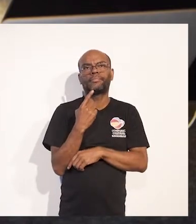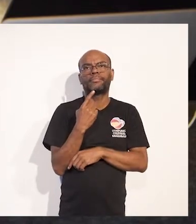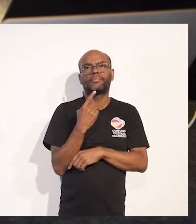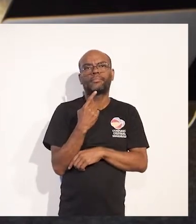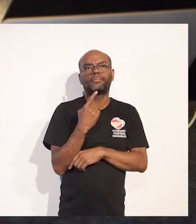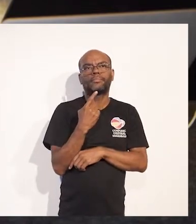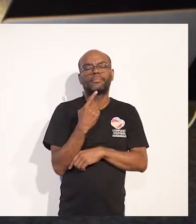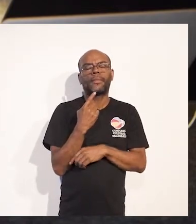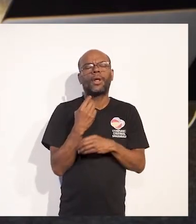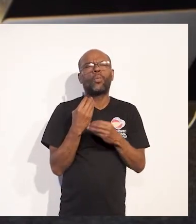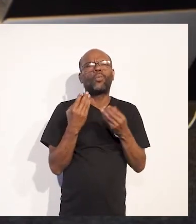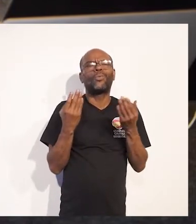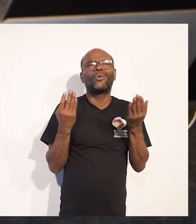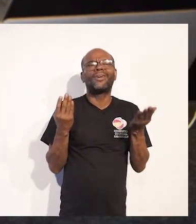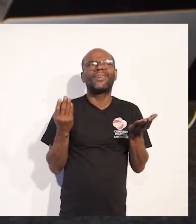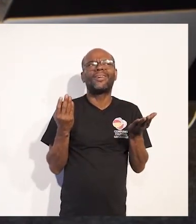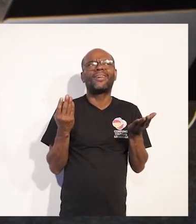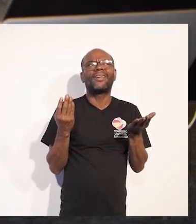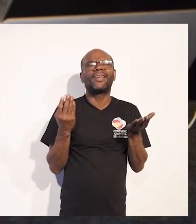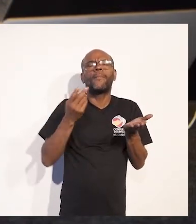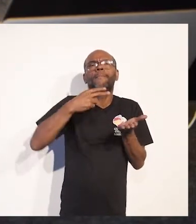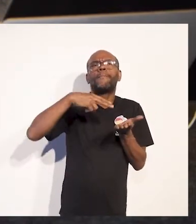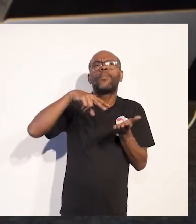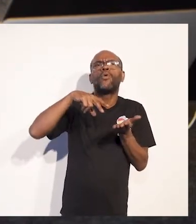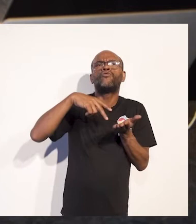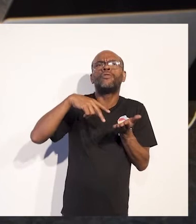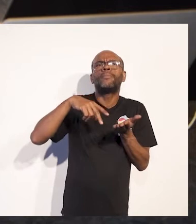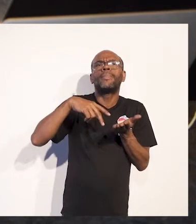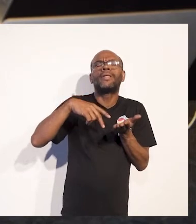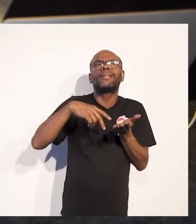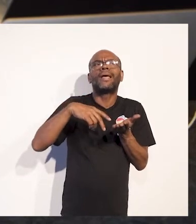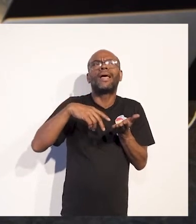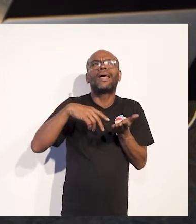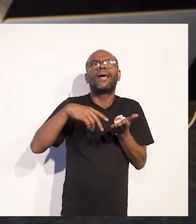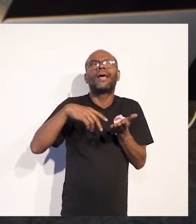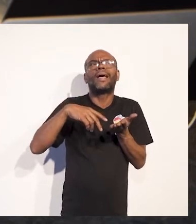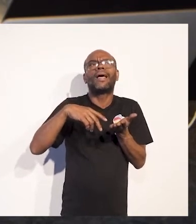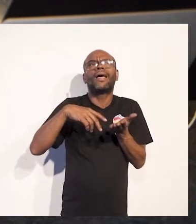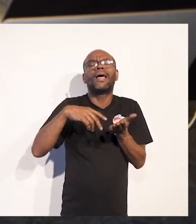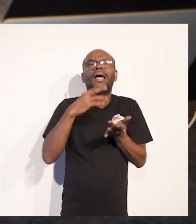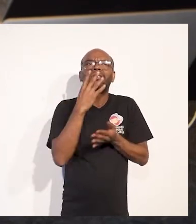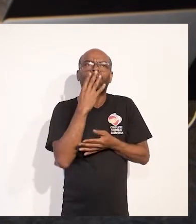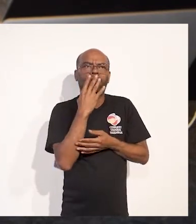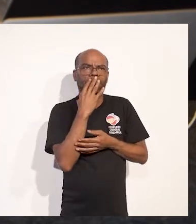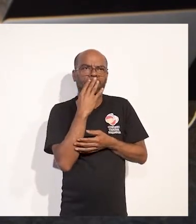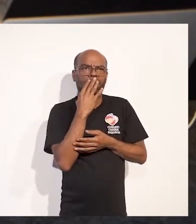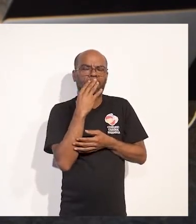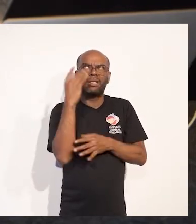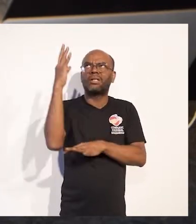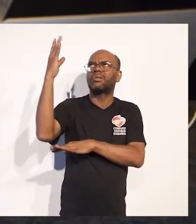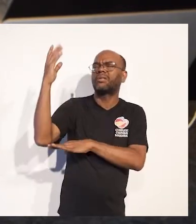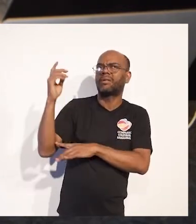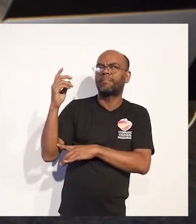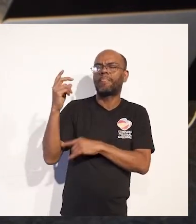que movimenta a natureza a produzir cores. E